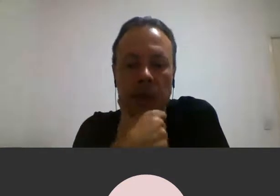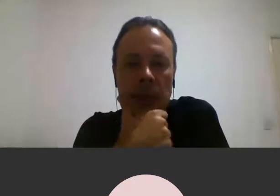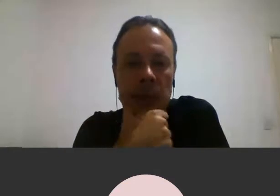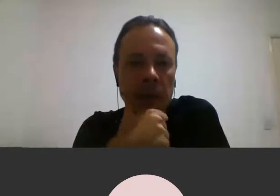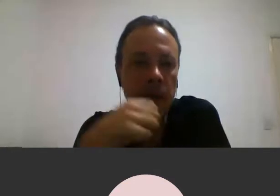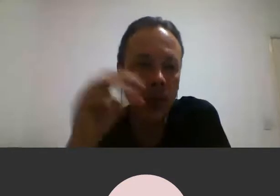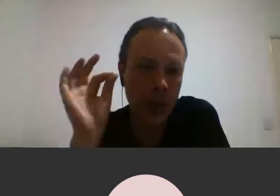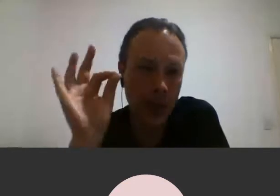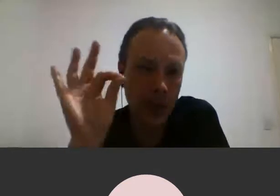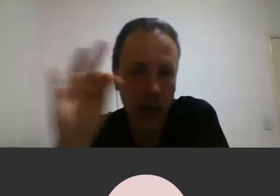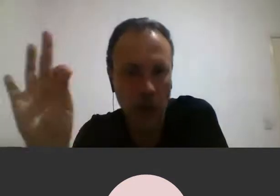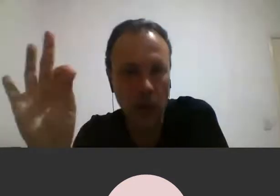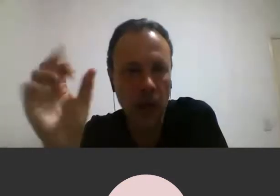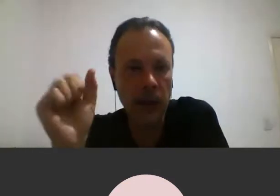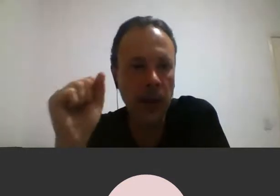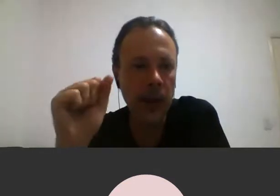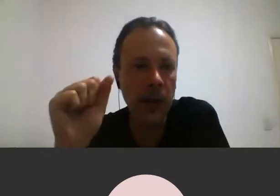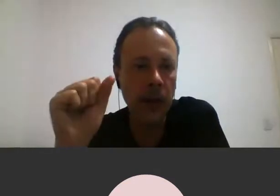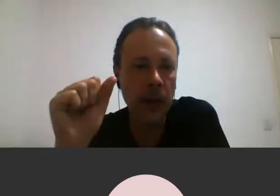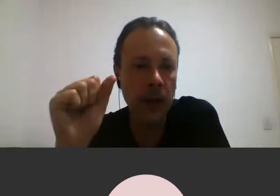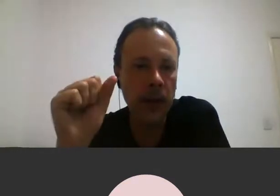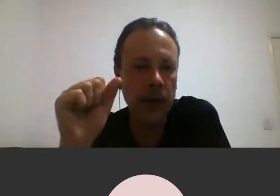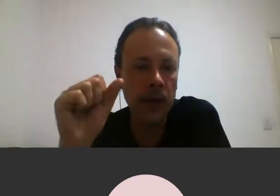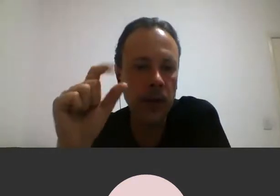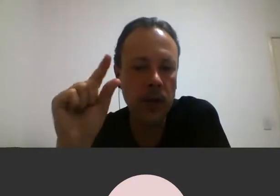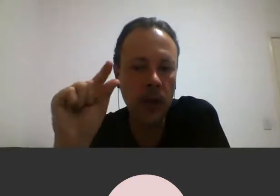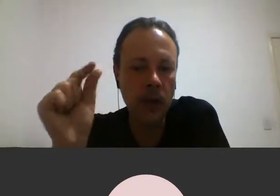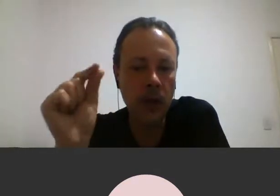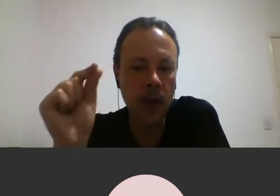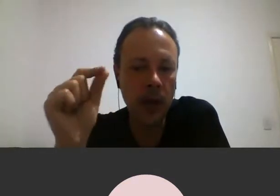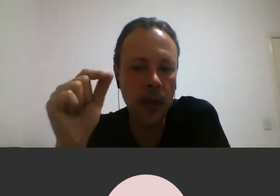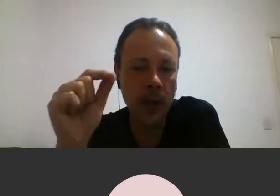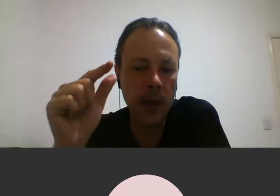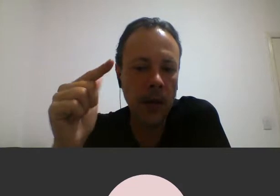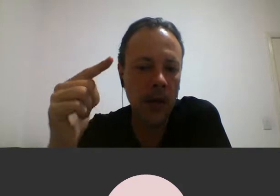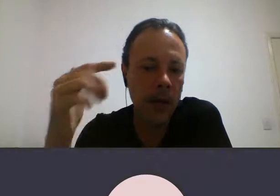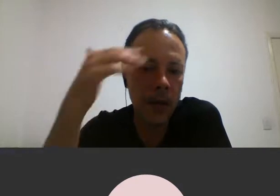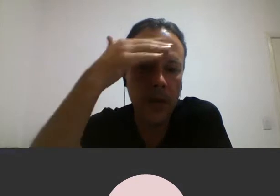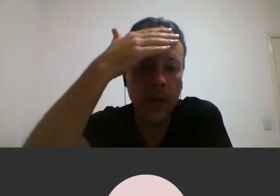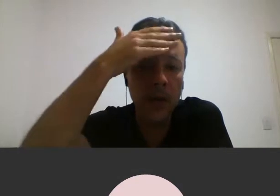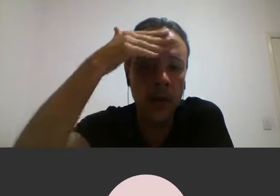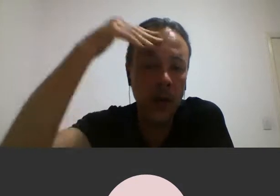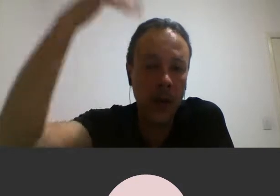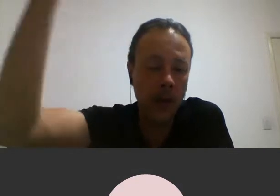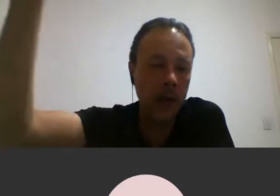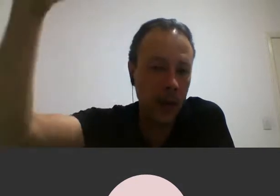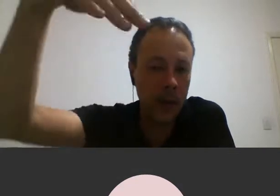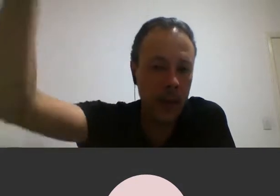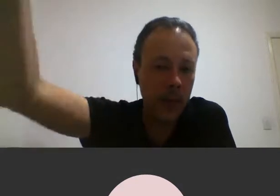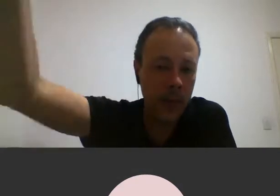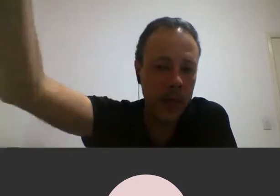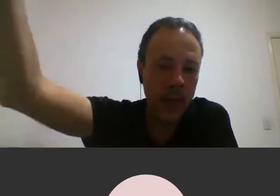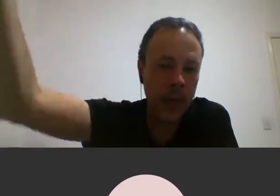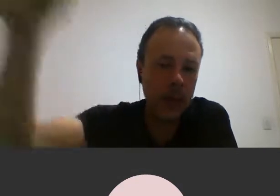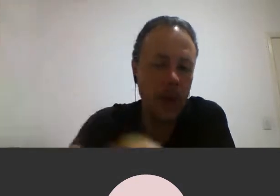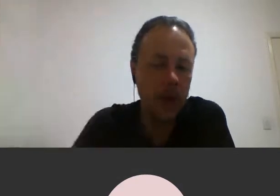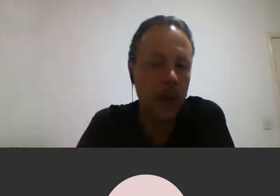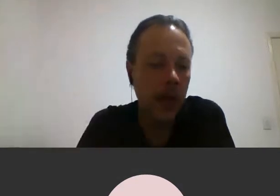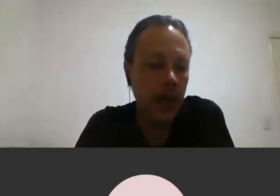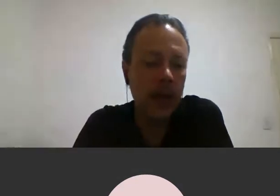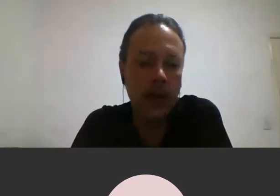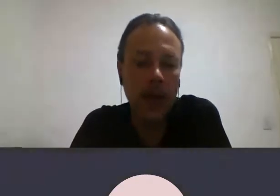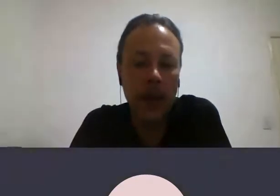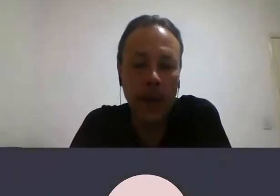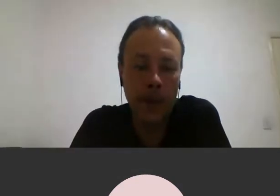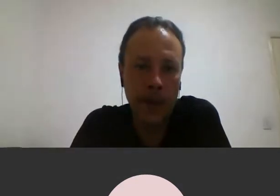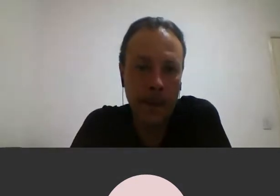Você tem que sinalizar, você tem que ir lá e colocar na tabela. Se você não colocar, na hora que você vai tirar um relatório, que você pode criar relatórios